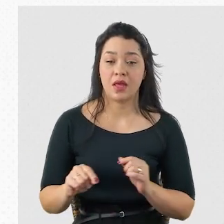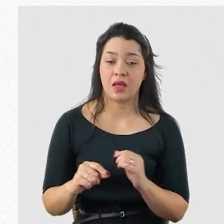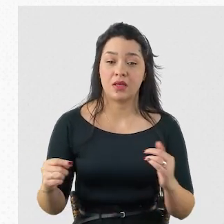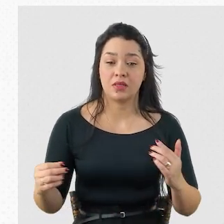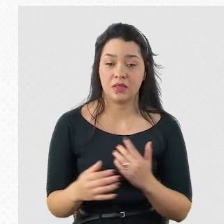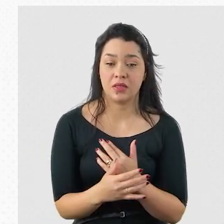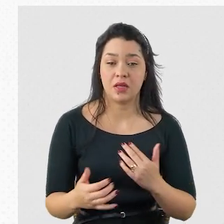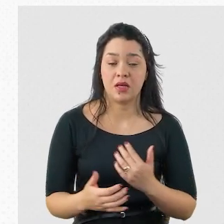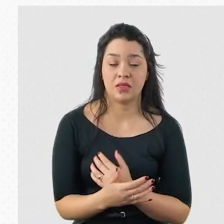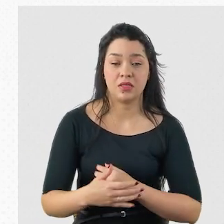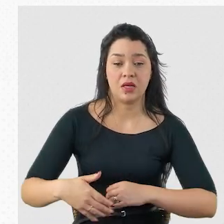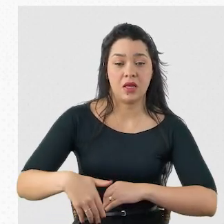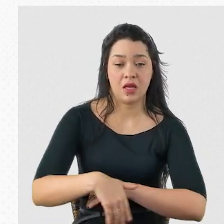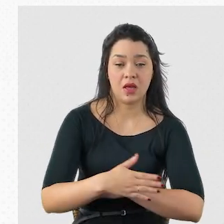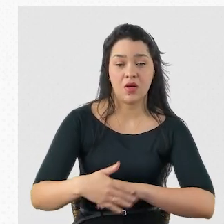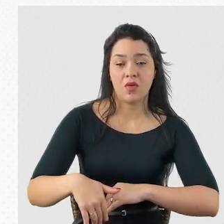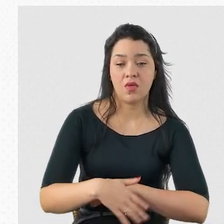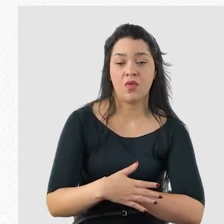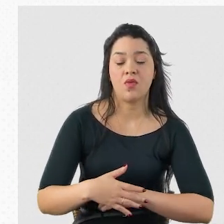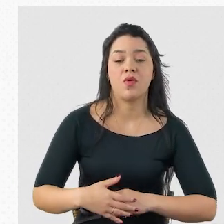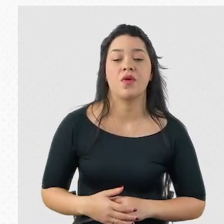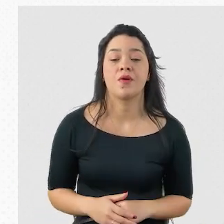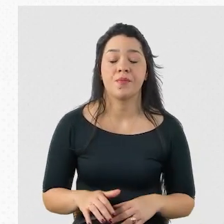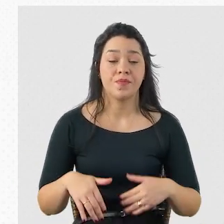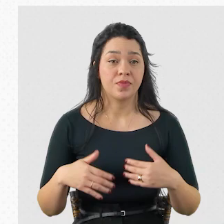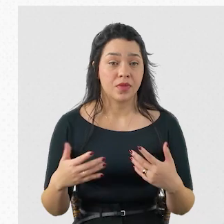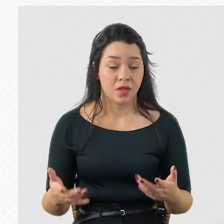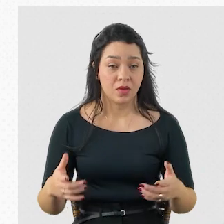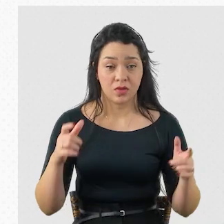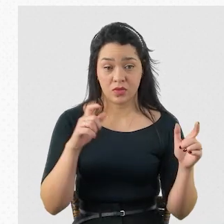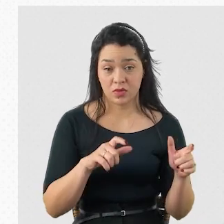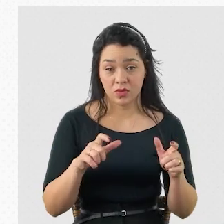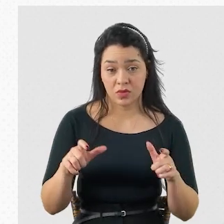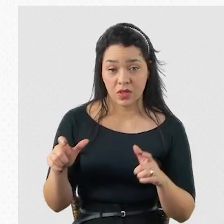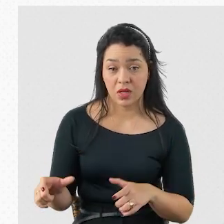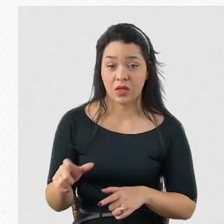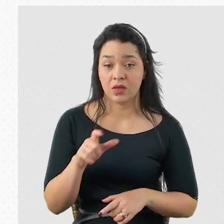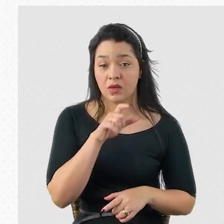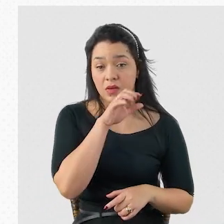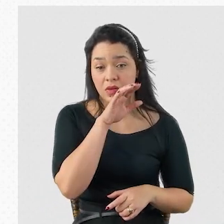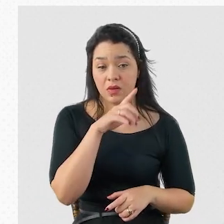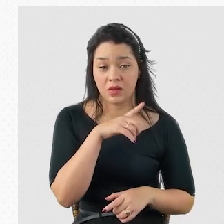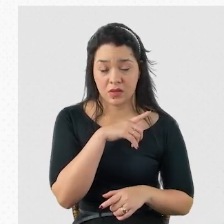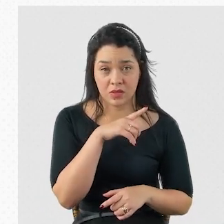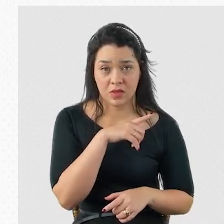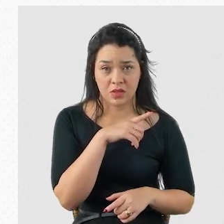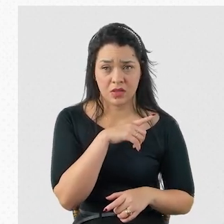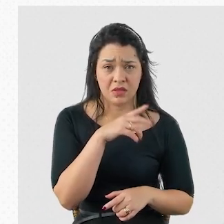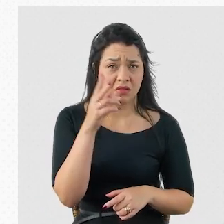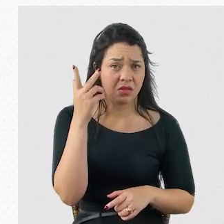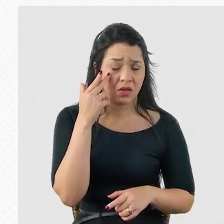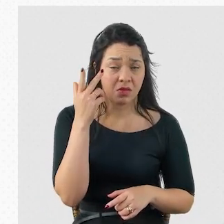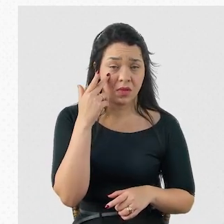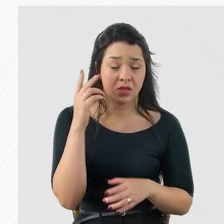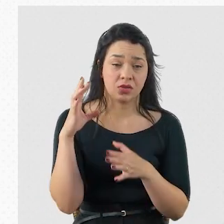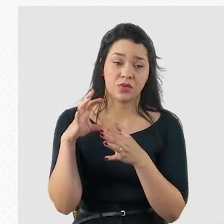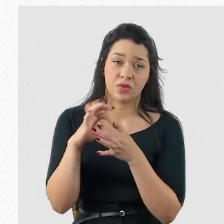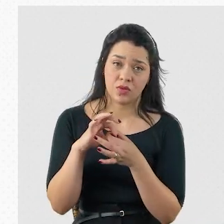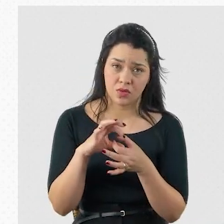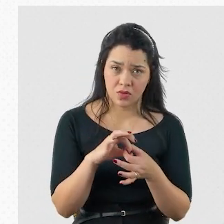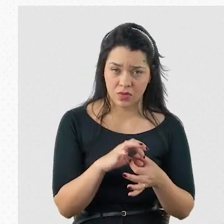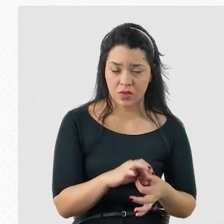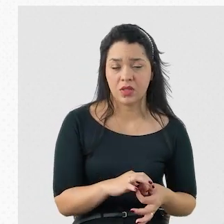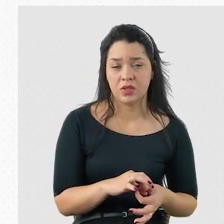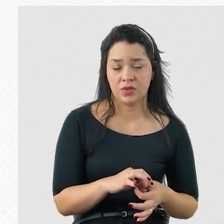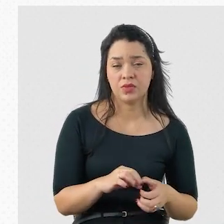é a rua, né? E aí os suportes, os lugares mais precários e considerados ordinários no contexto cotidiano